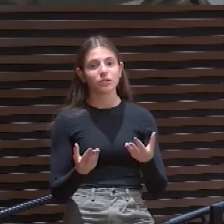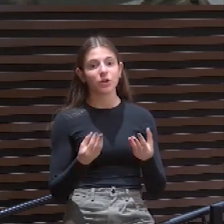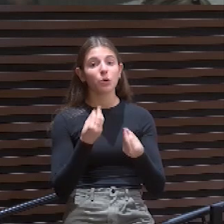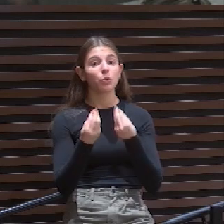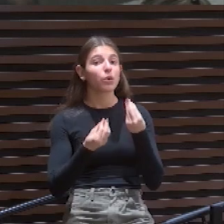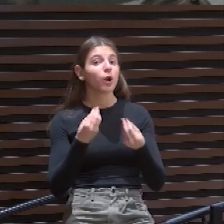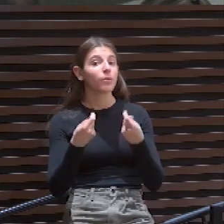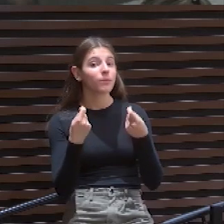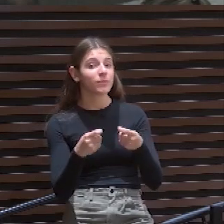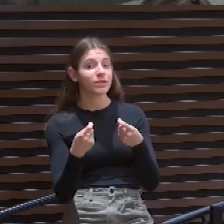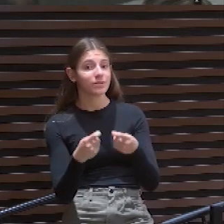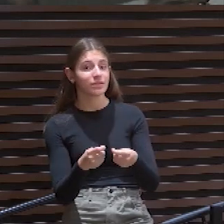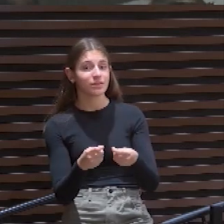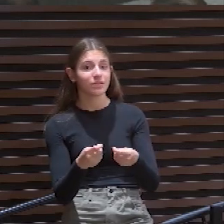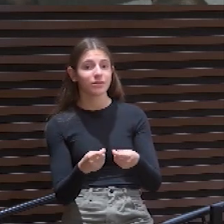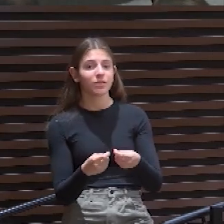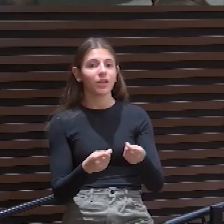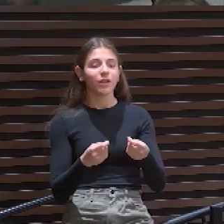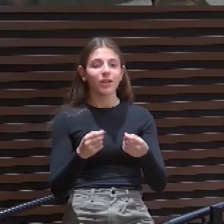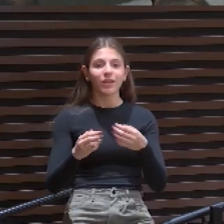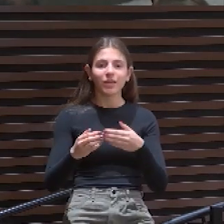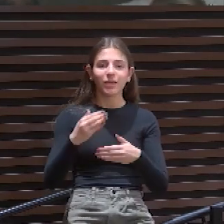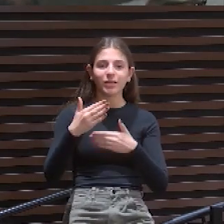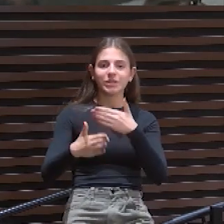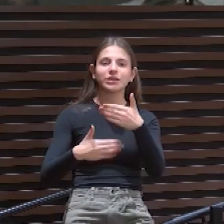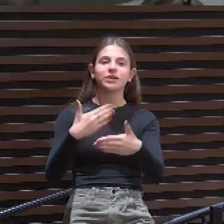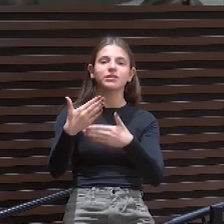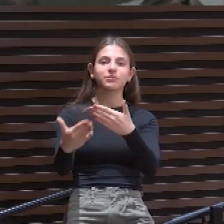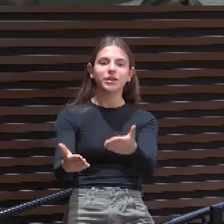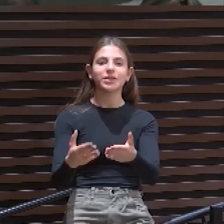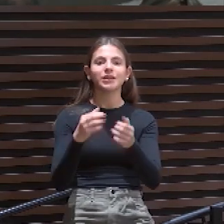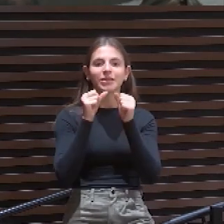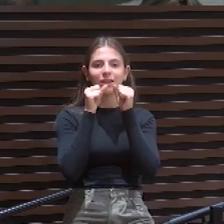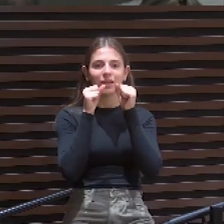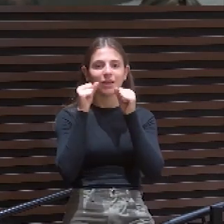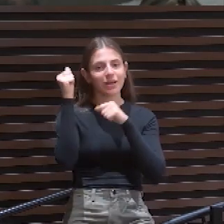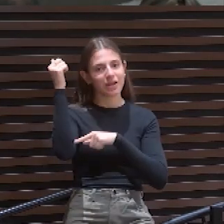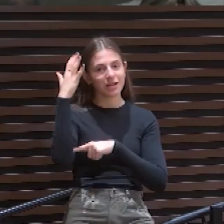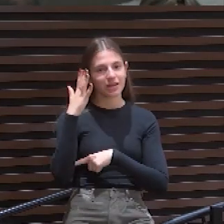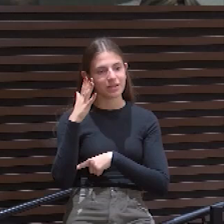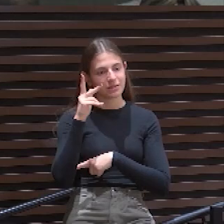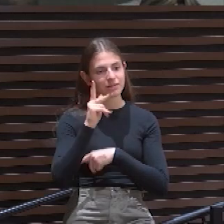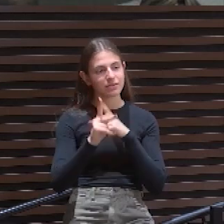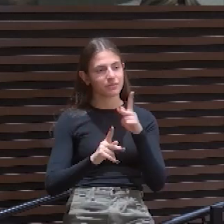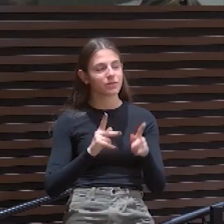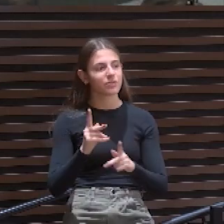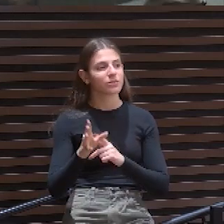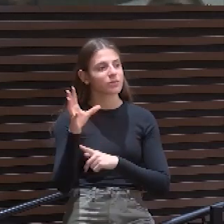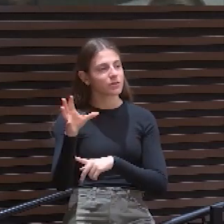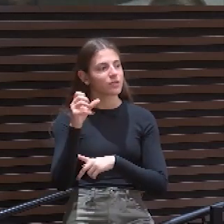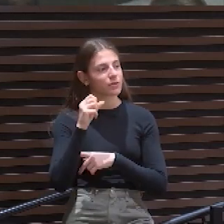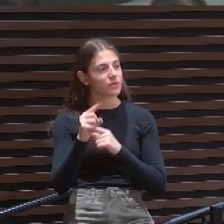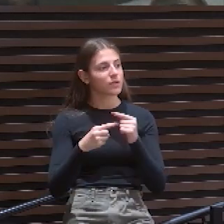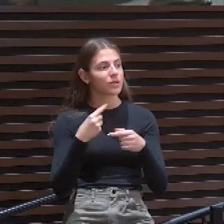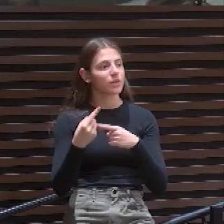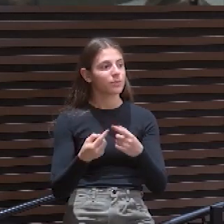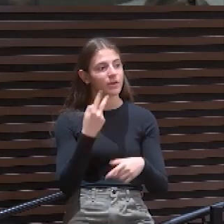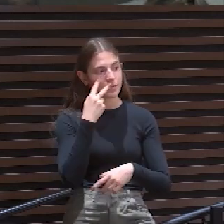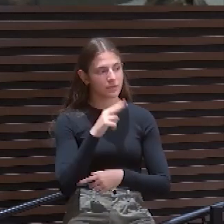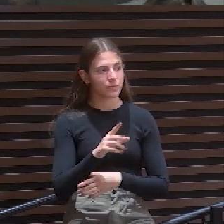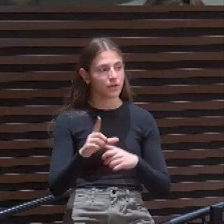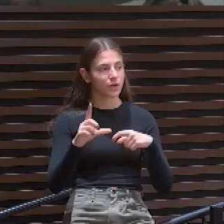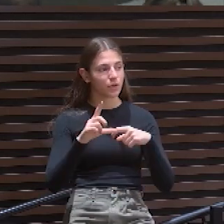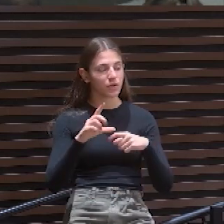necessidade, e assim transmita graça aos que ouvem. Depois, se a gente for lá em Lucas